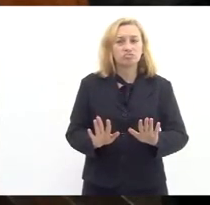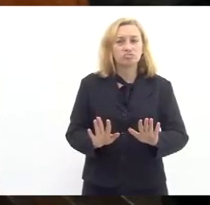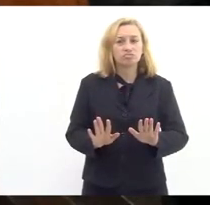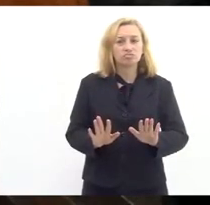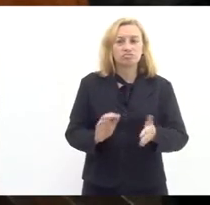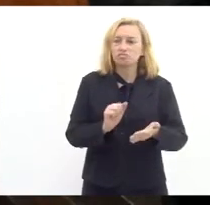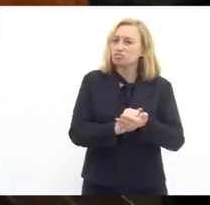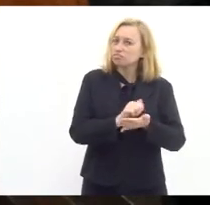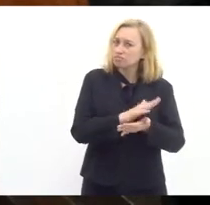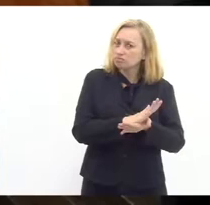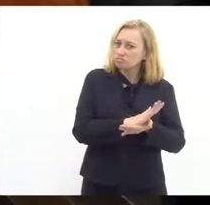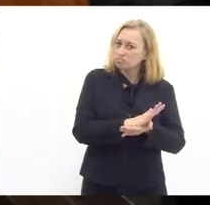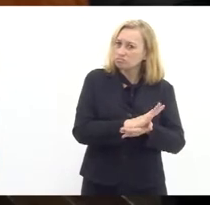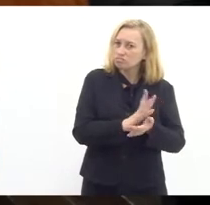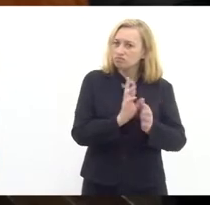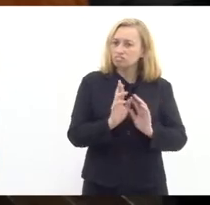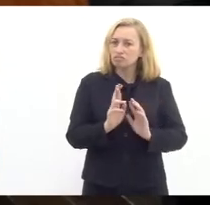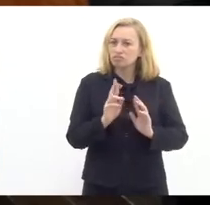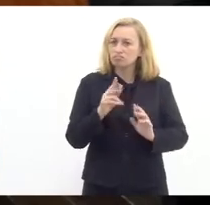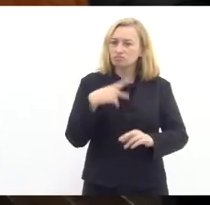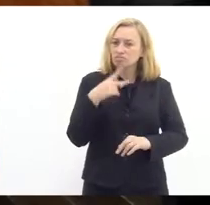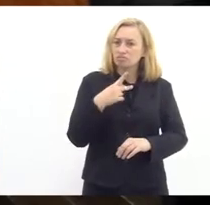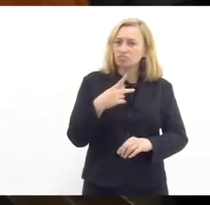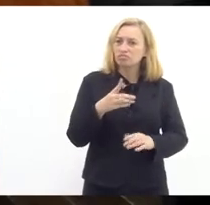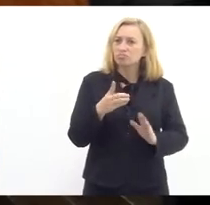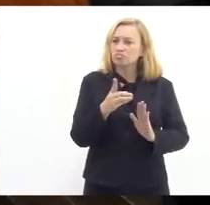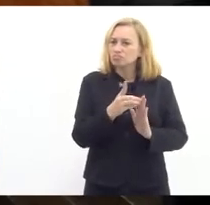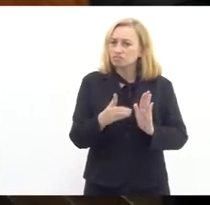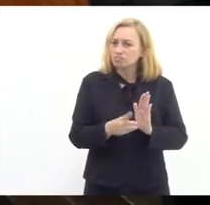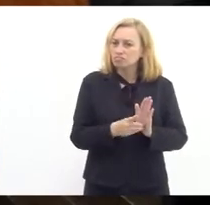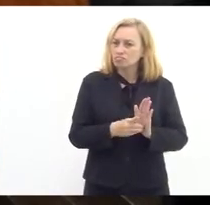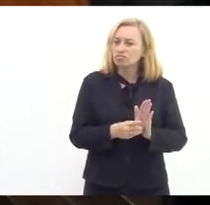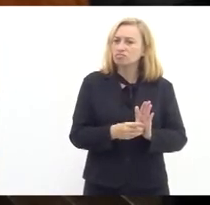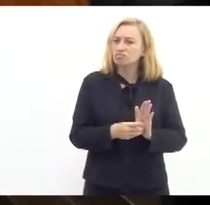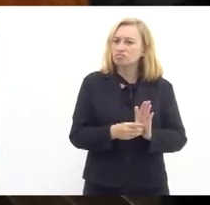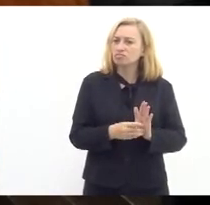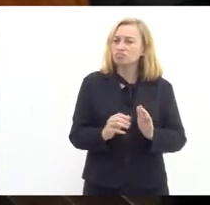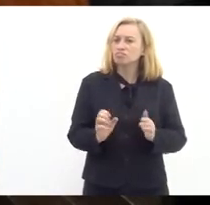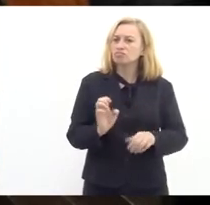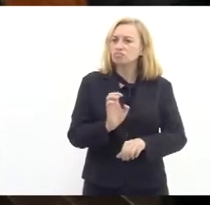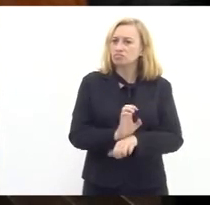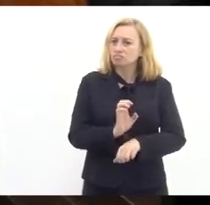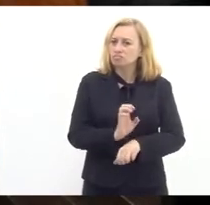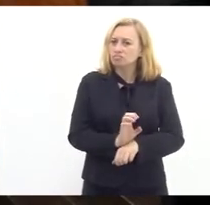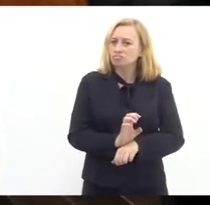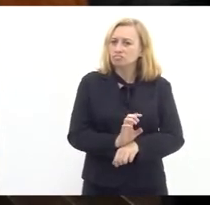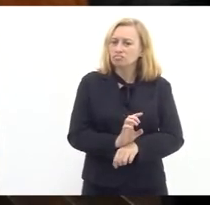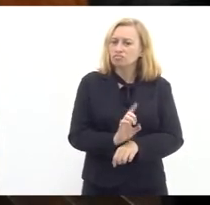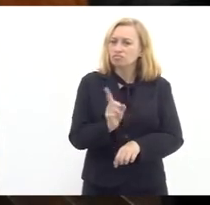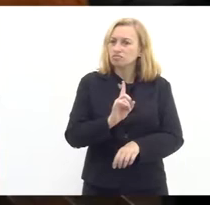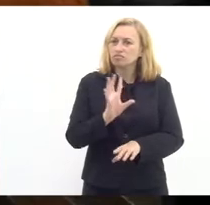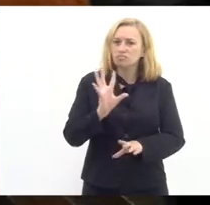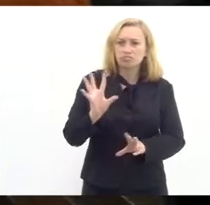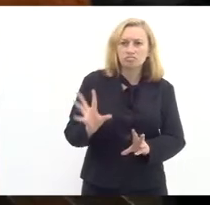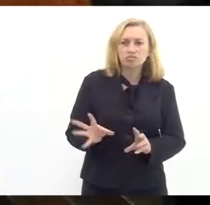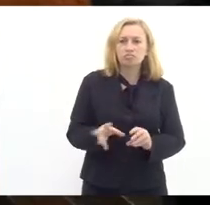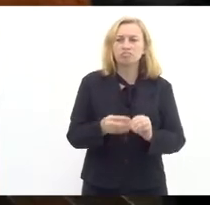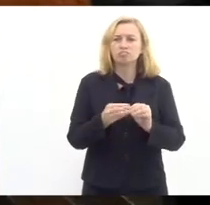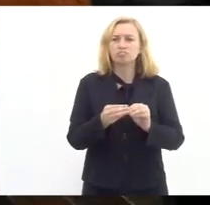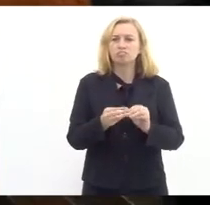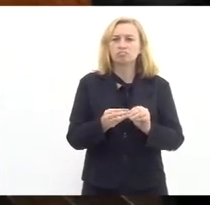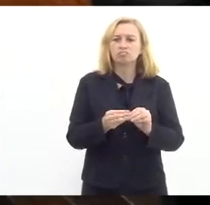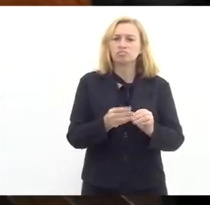essas multas a que se referia o decreto do Poder Concedente, do Estado, elas não incluíam as multas da